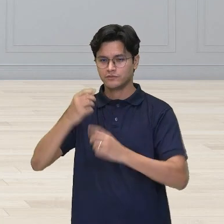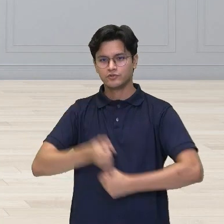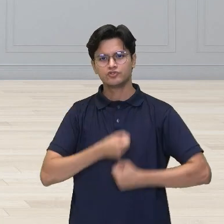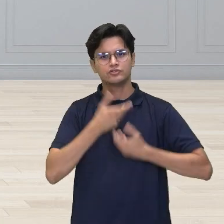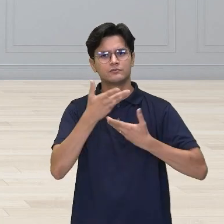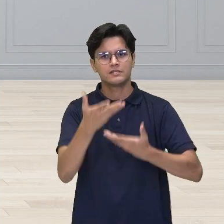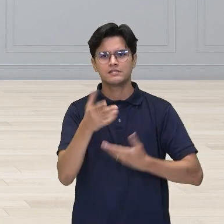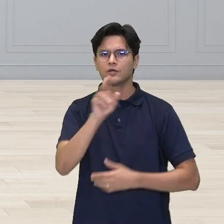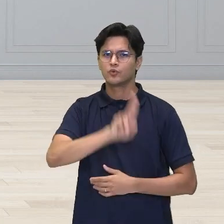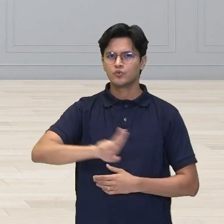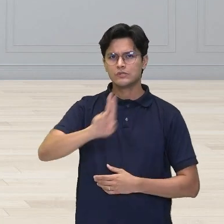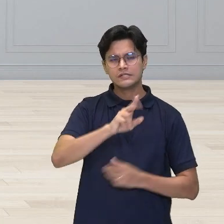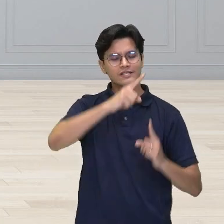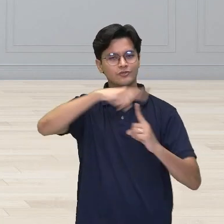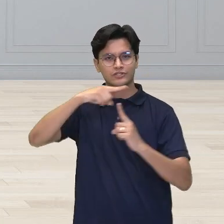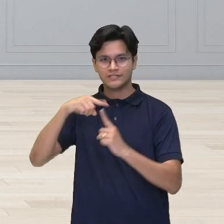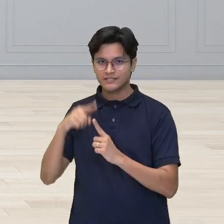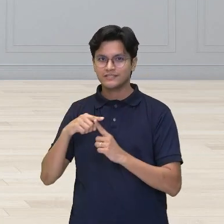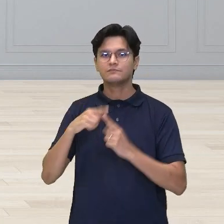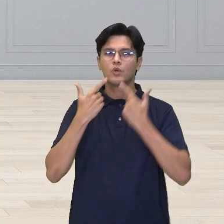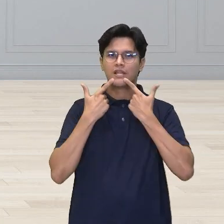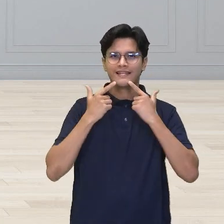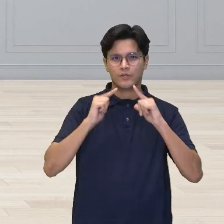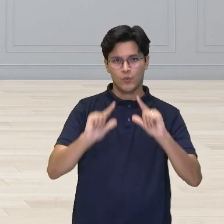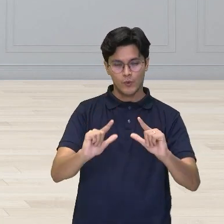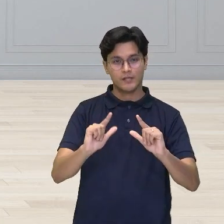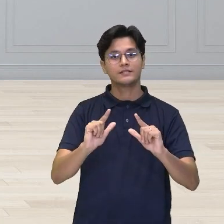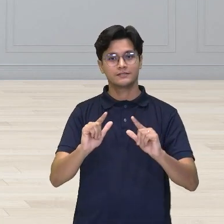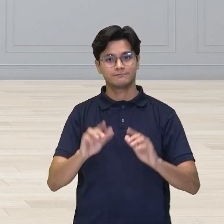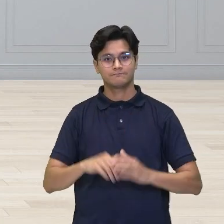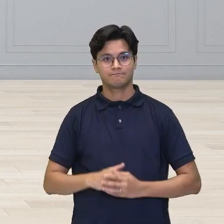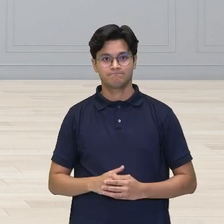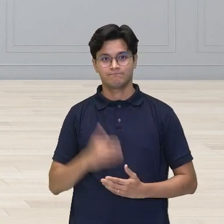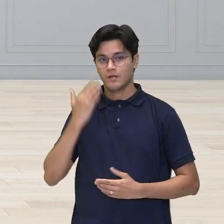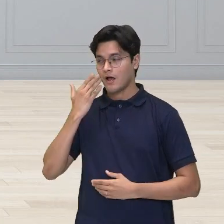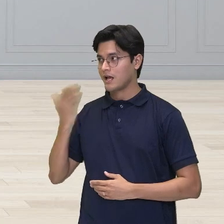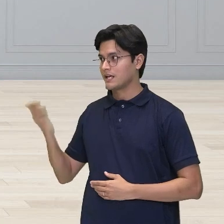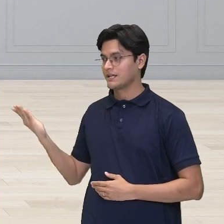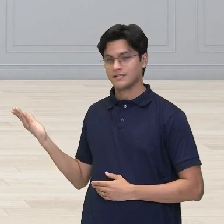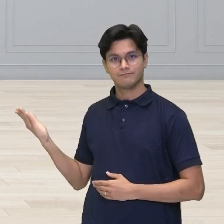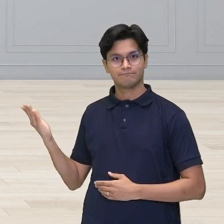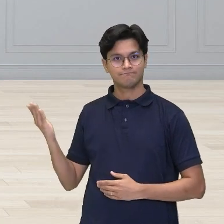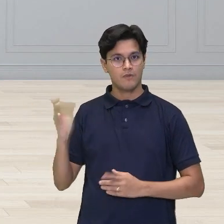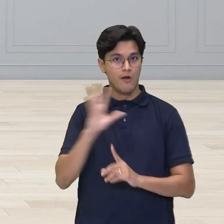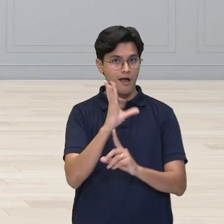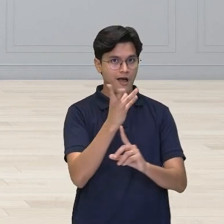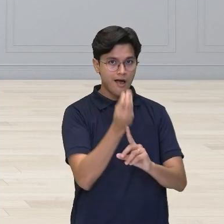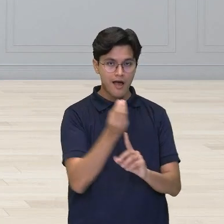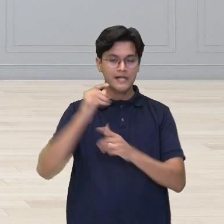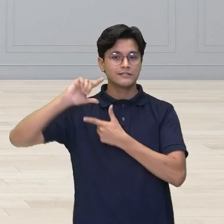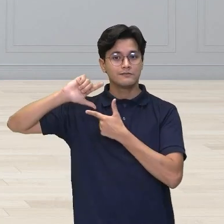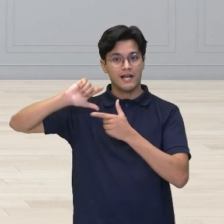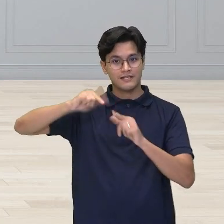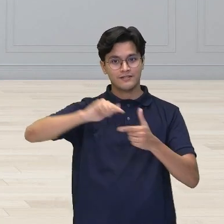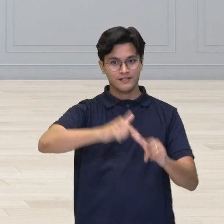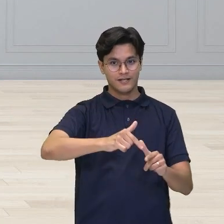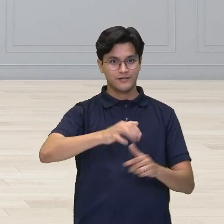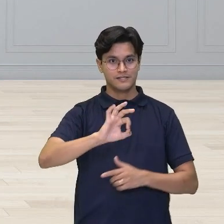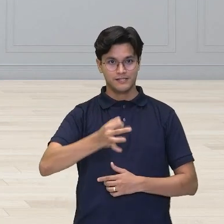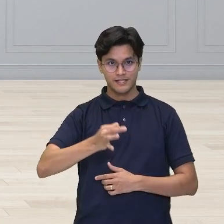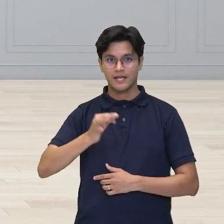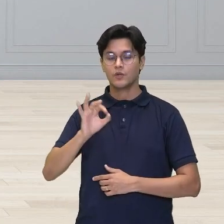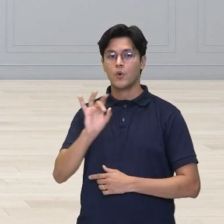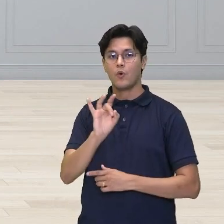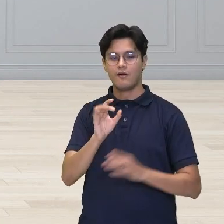várias linguagens. E aqui nós temos a arte tradicional. Então, cada uma dessa pintura aqui, ela foi